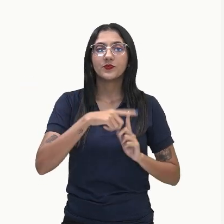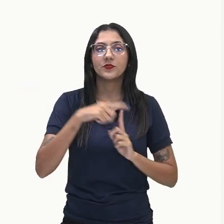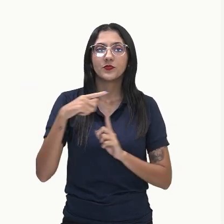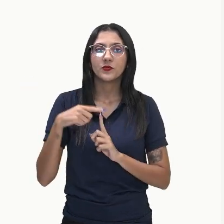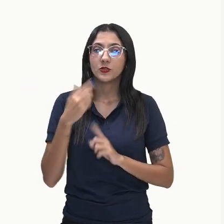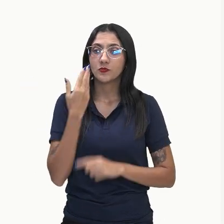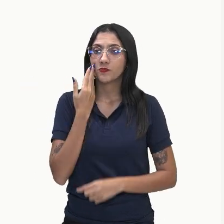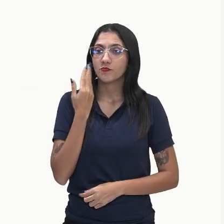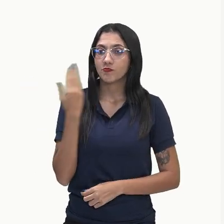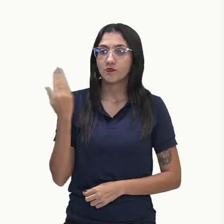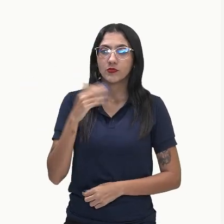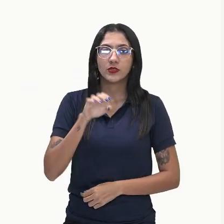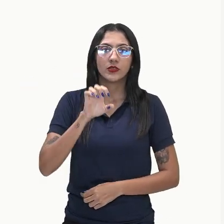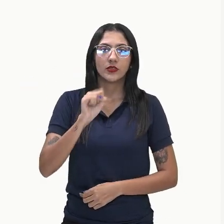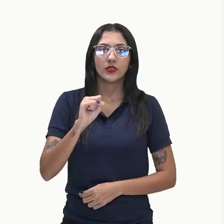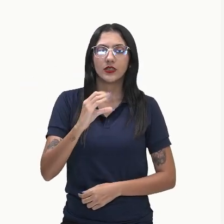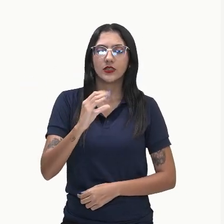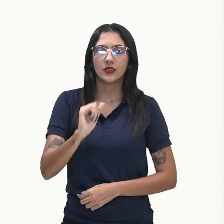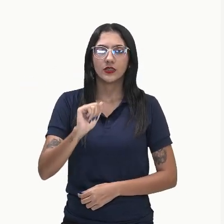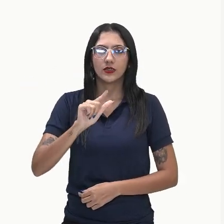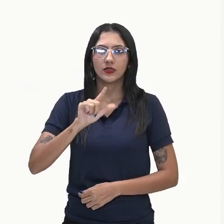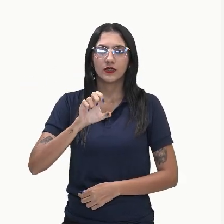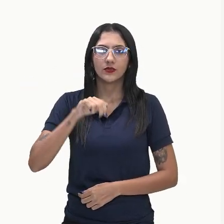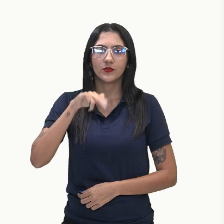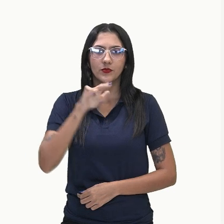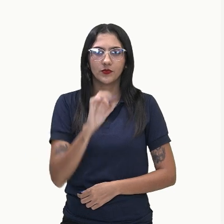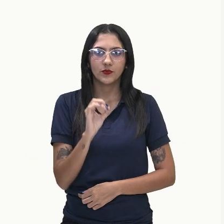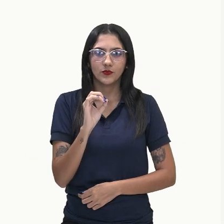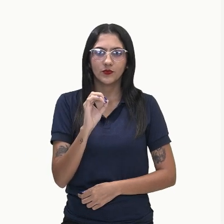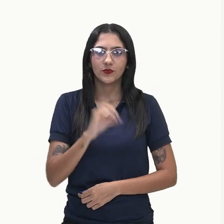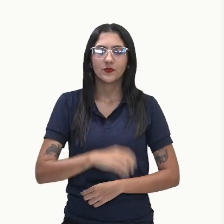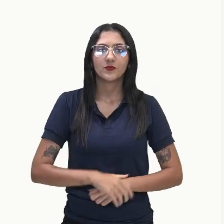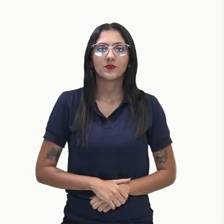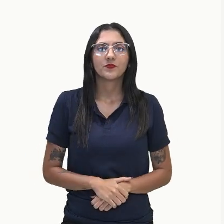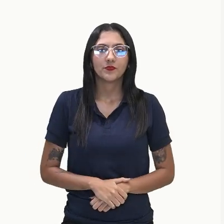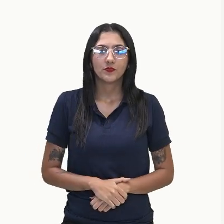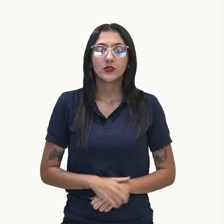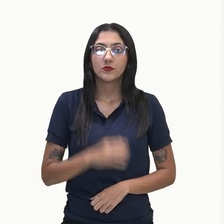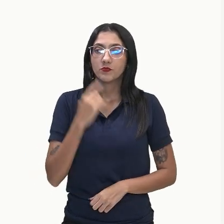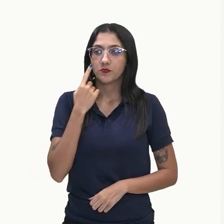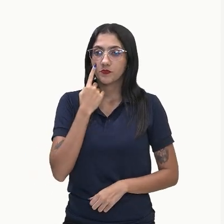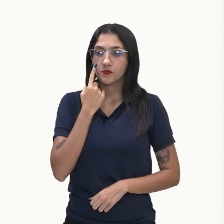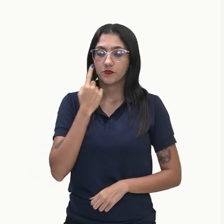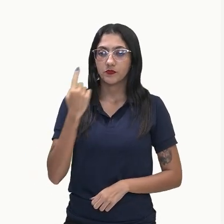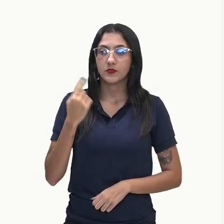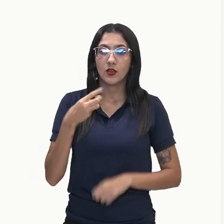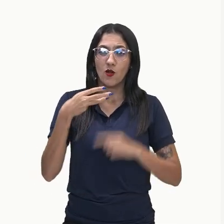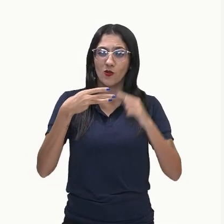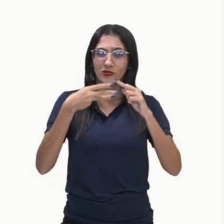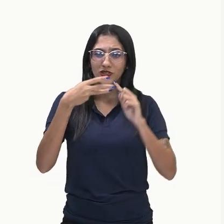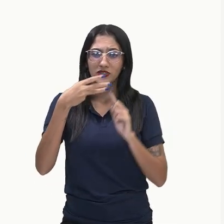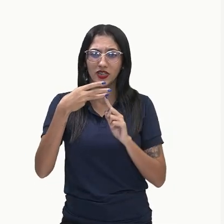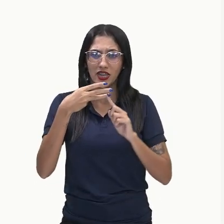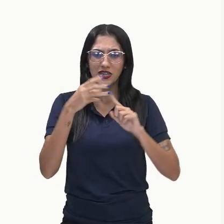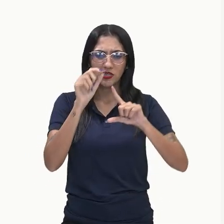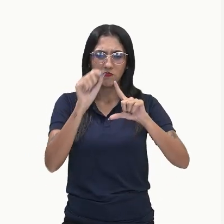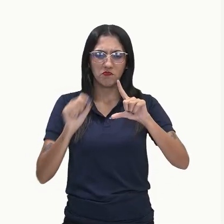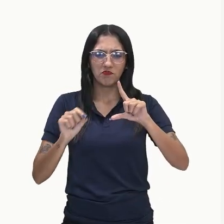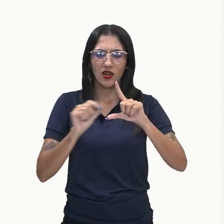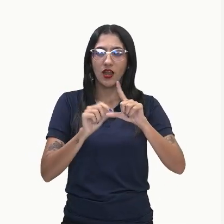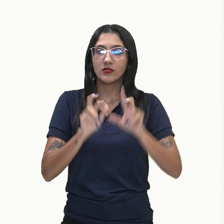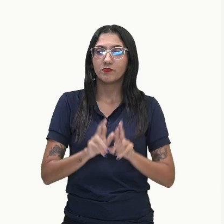triângulo. Triângulo escaleno. Quando os três lados têm medidas diferentes. Então,